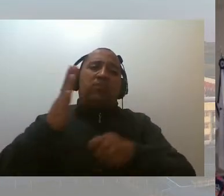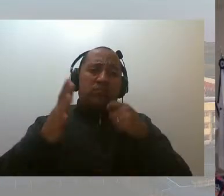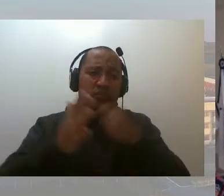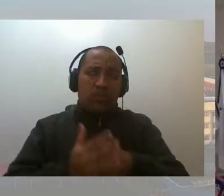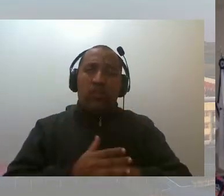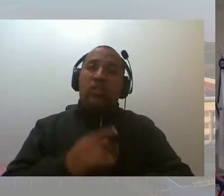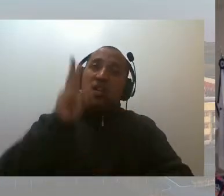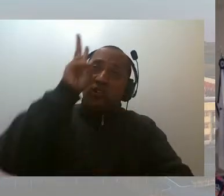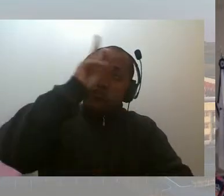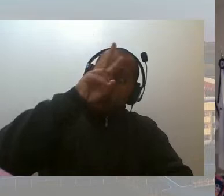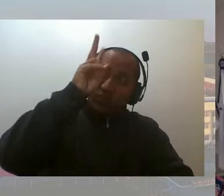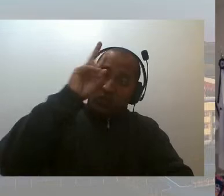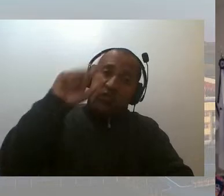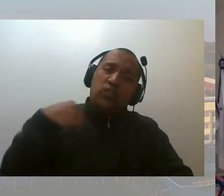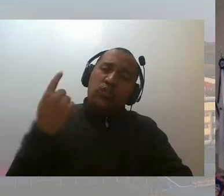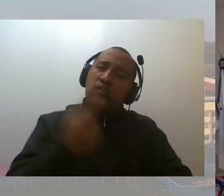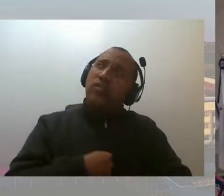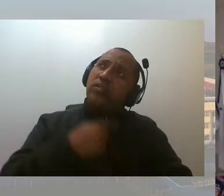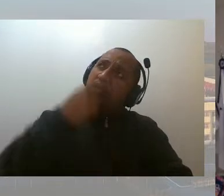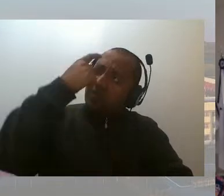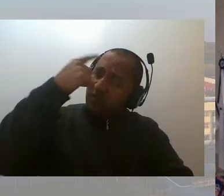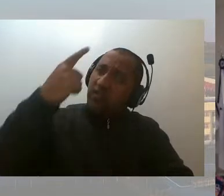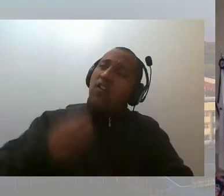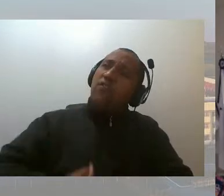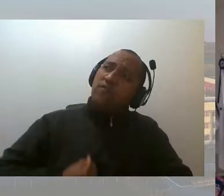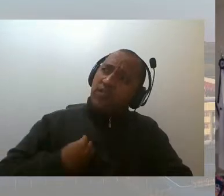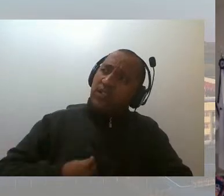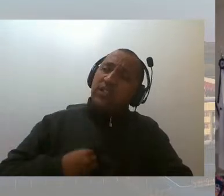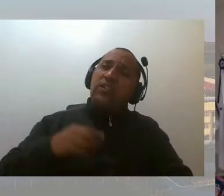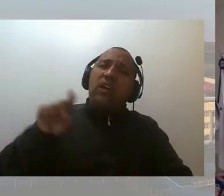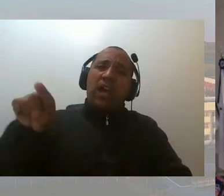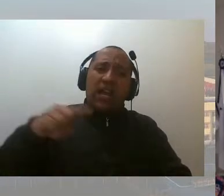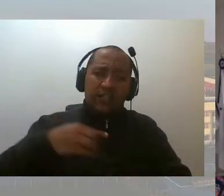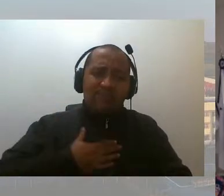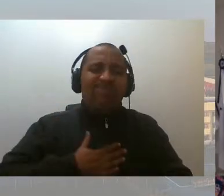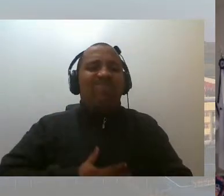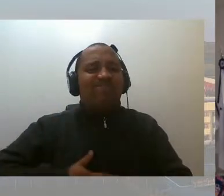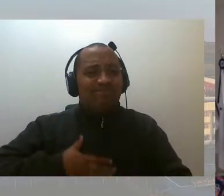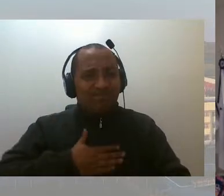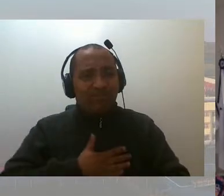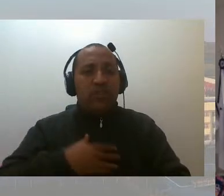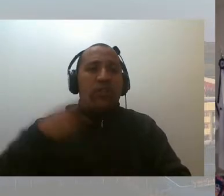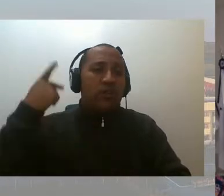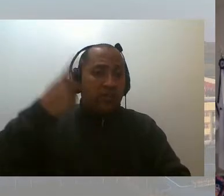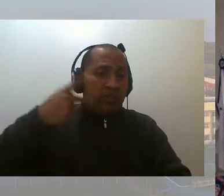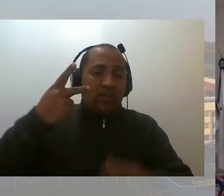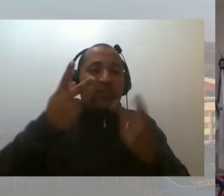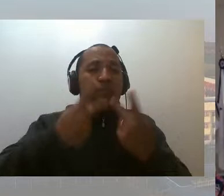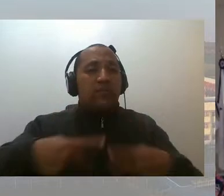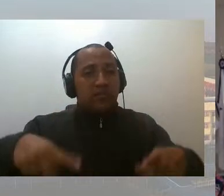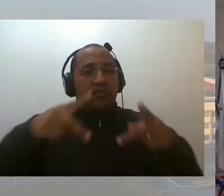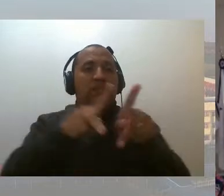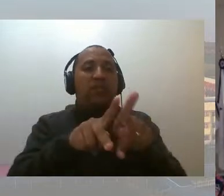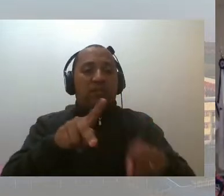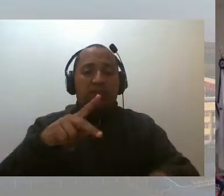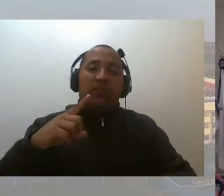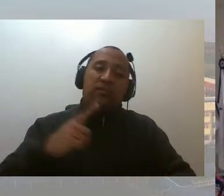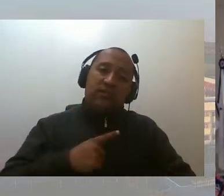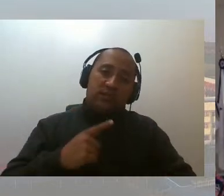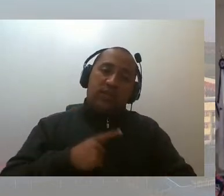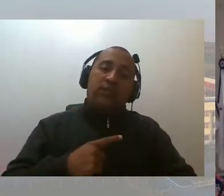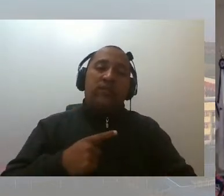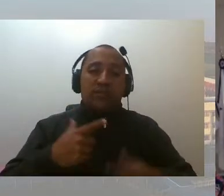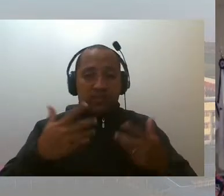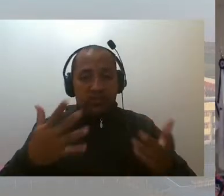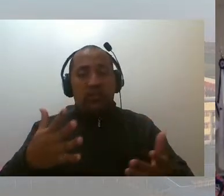sua memória nos questionamos se em vida ele estaria satisfeito com as políticas públicas que são